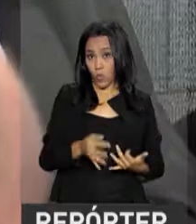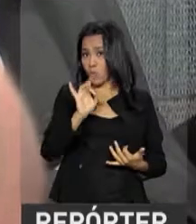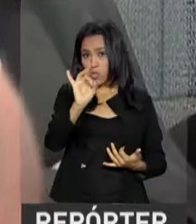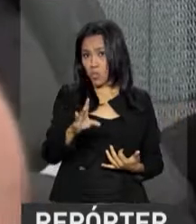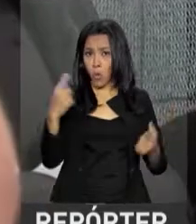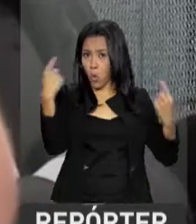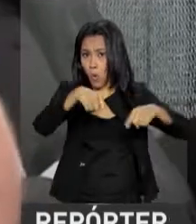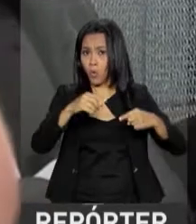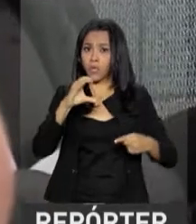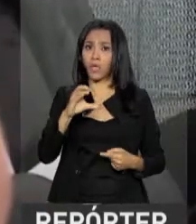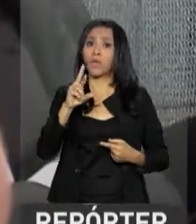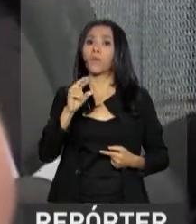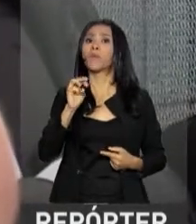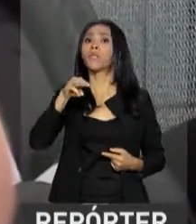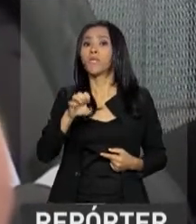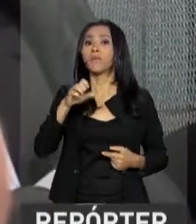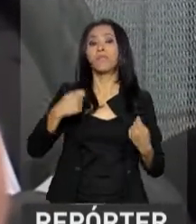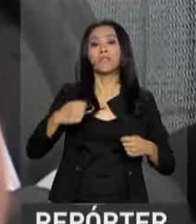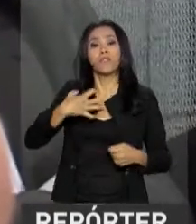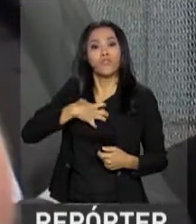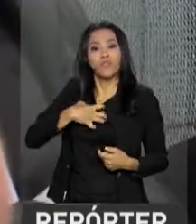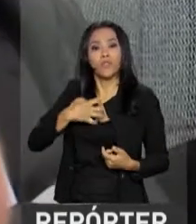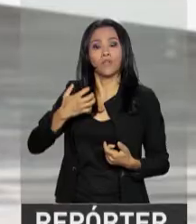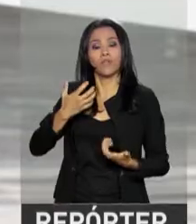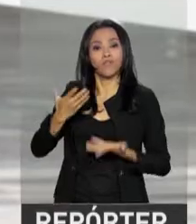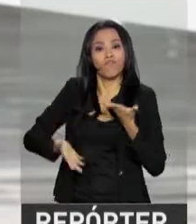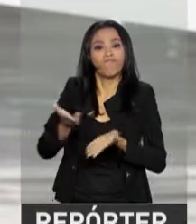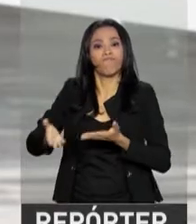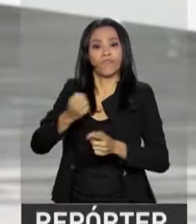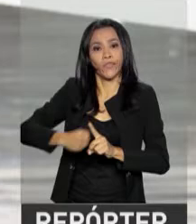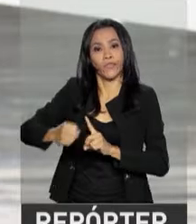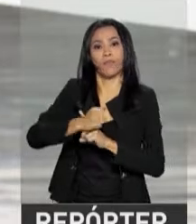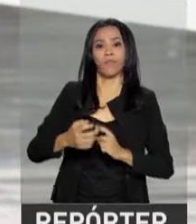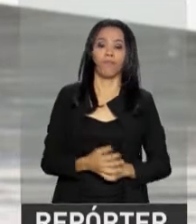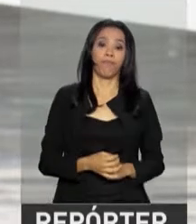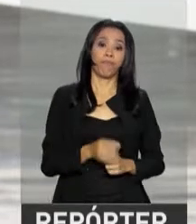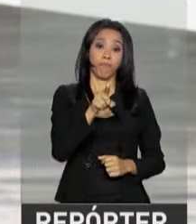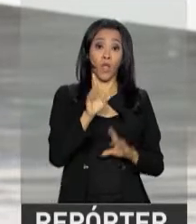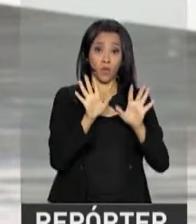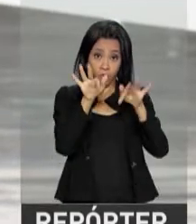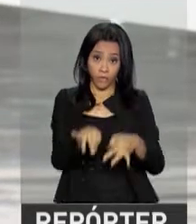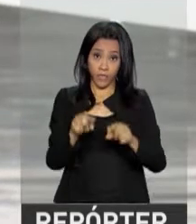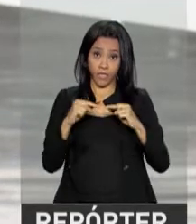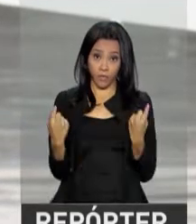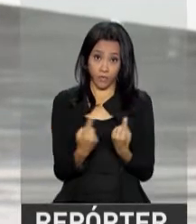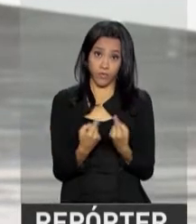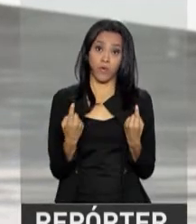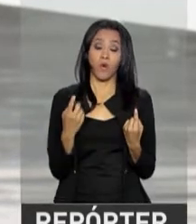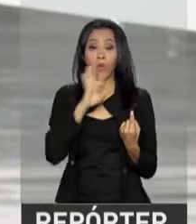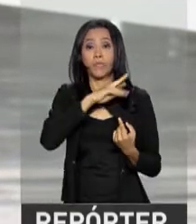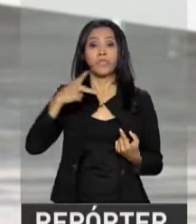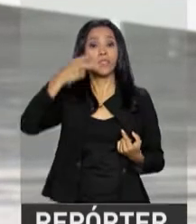é preciso também praticar gestos de natureza social no final da reunião o presidente temer anunciou